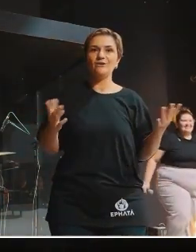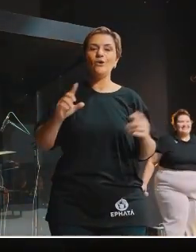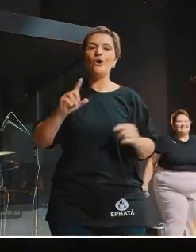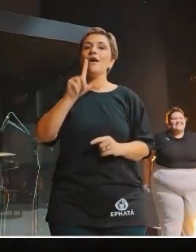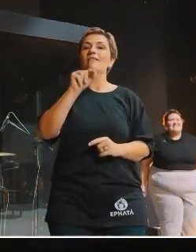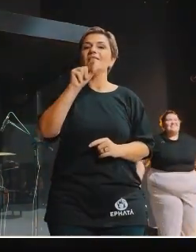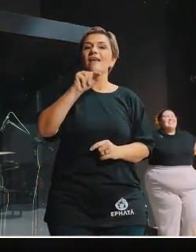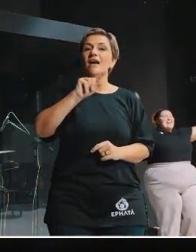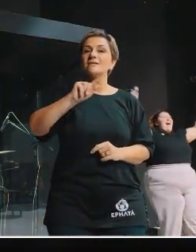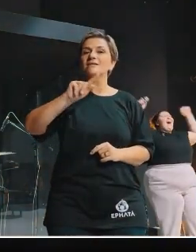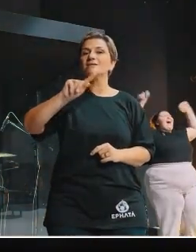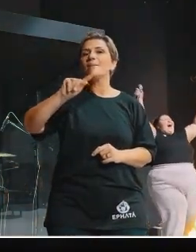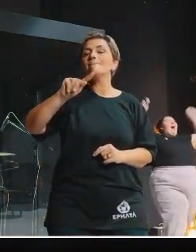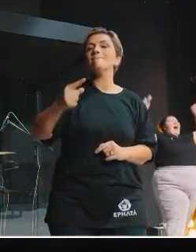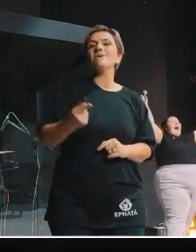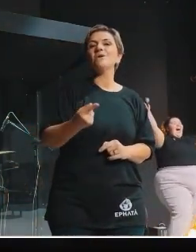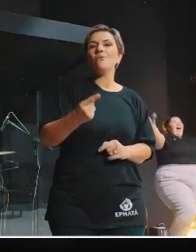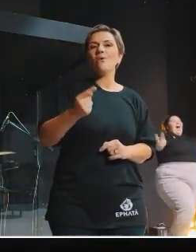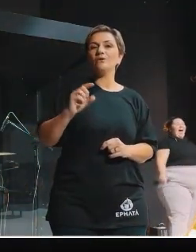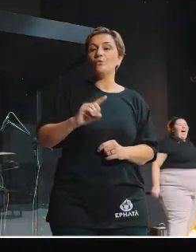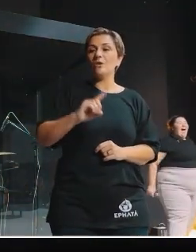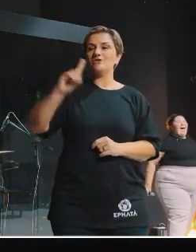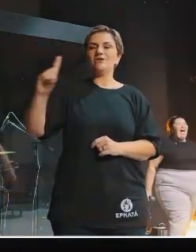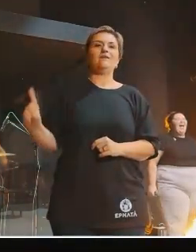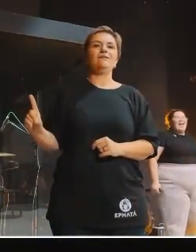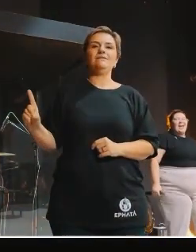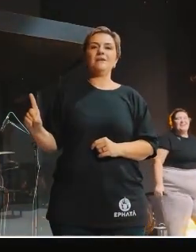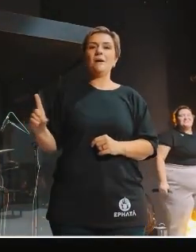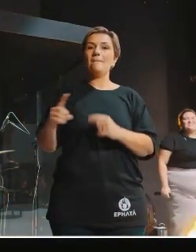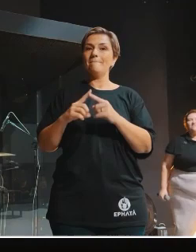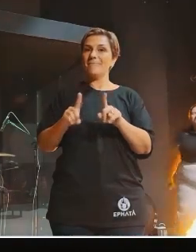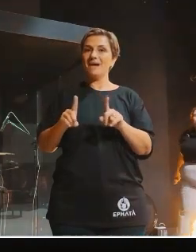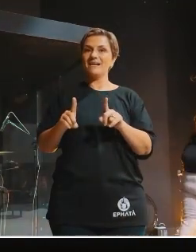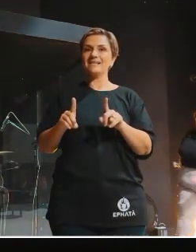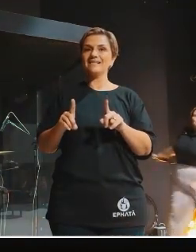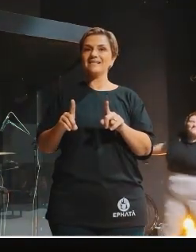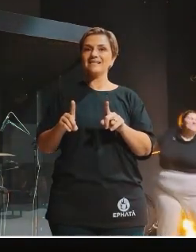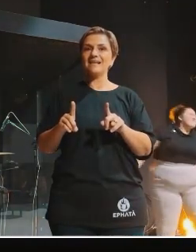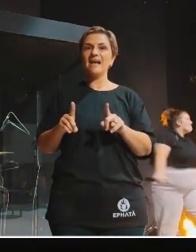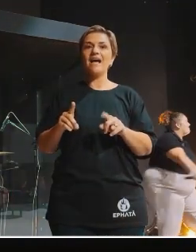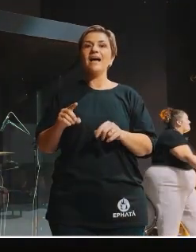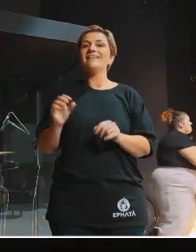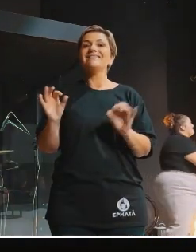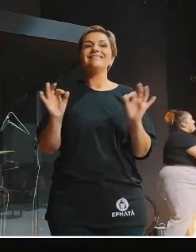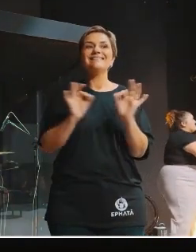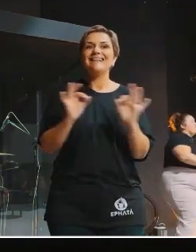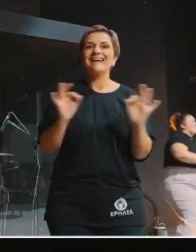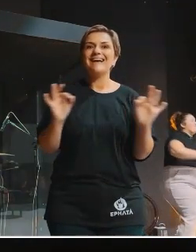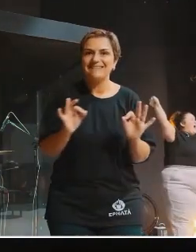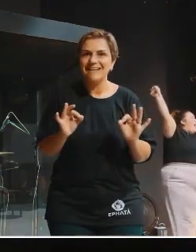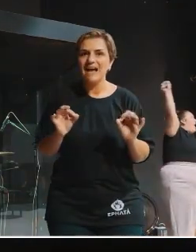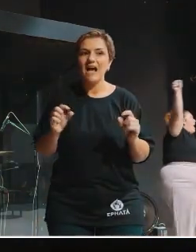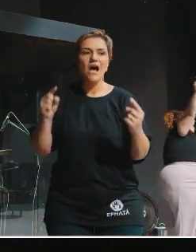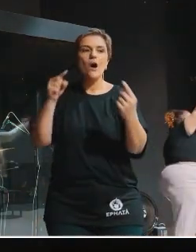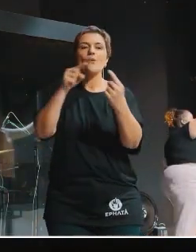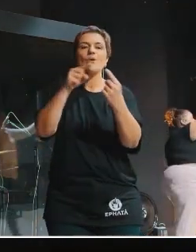10.000 à sua direita, mas nada o atingirá.